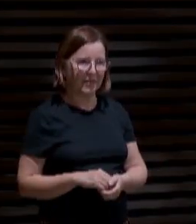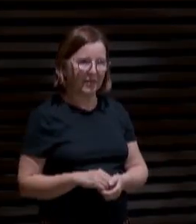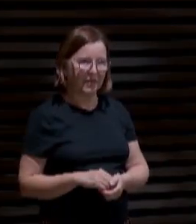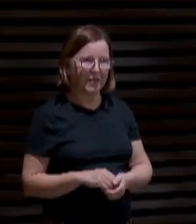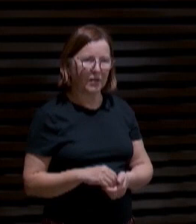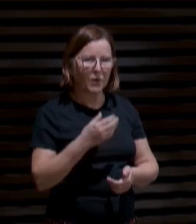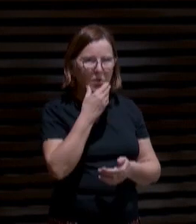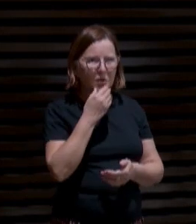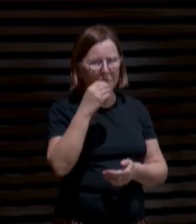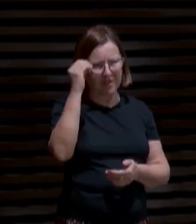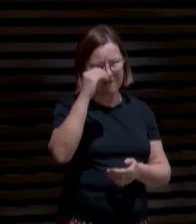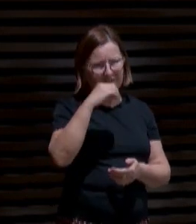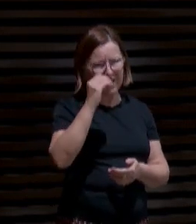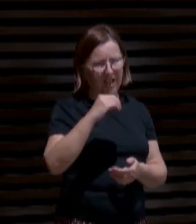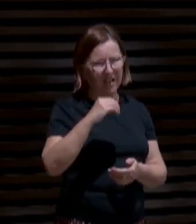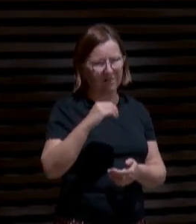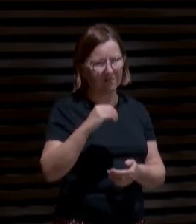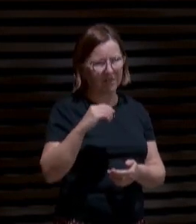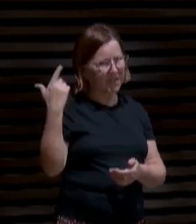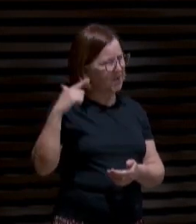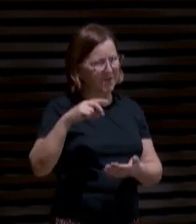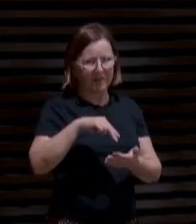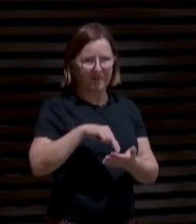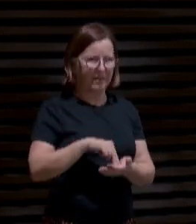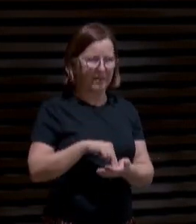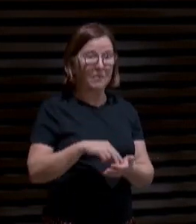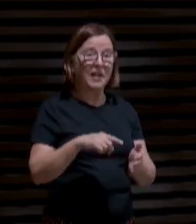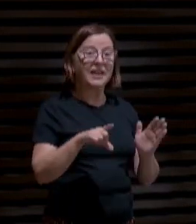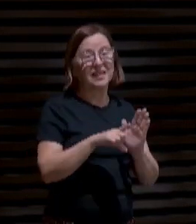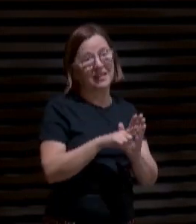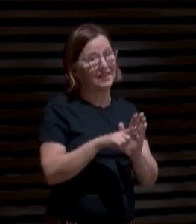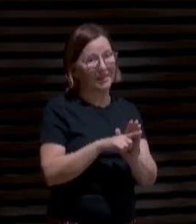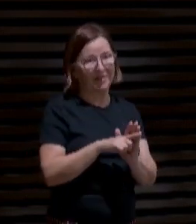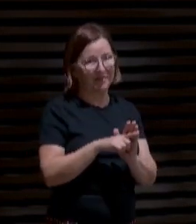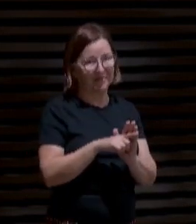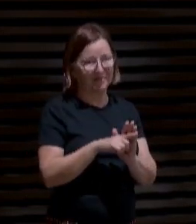fracos, eles não conseguem se firmar na lei.